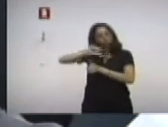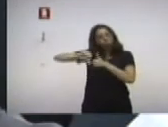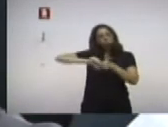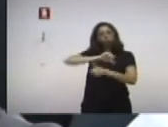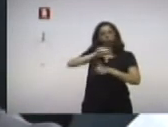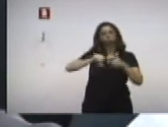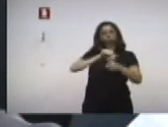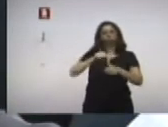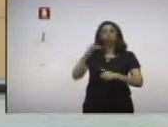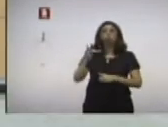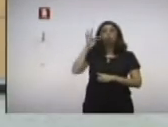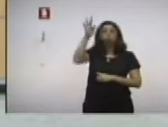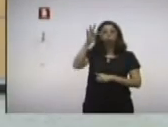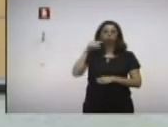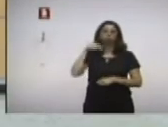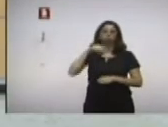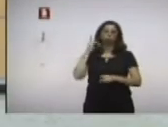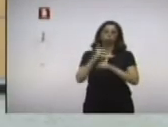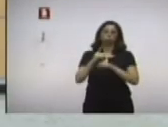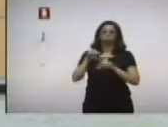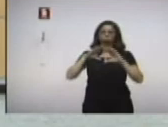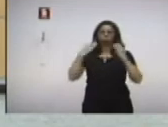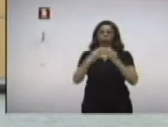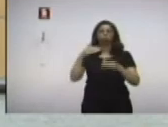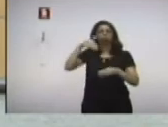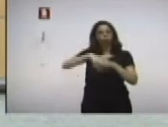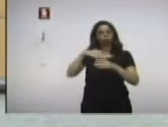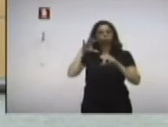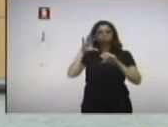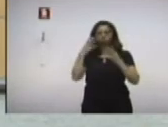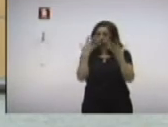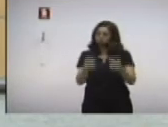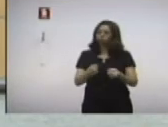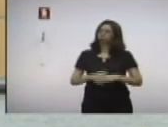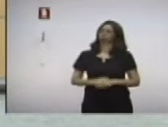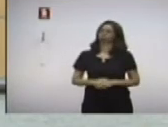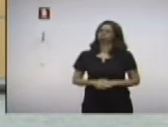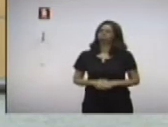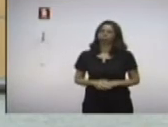tá fazendo outras próxima sessão meu voto será favorável